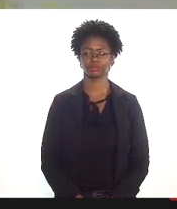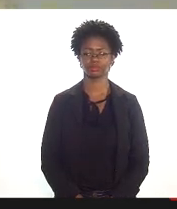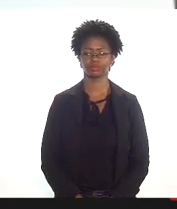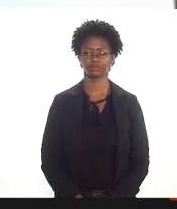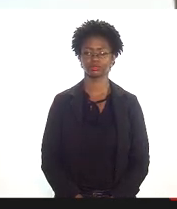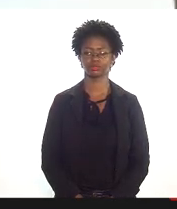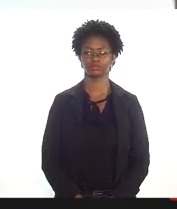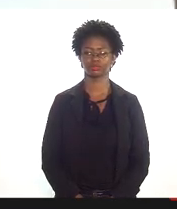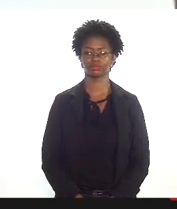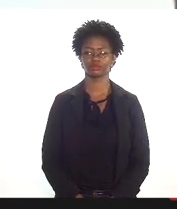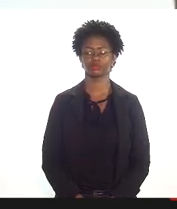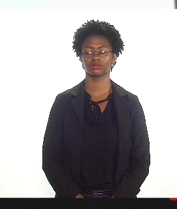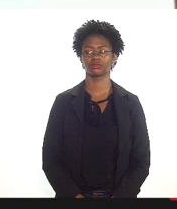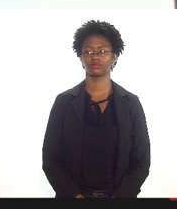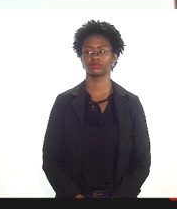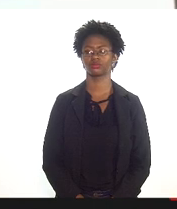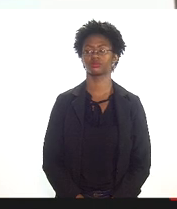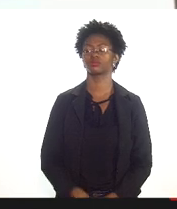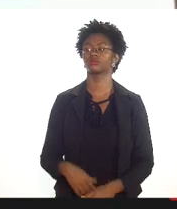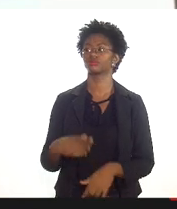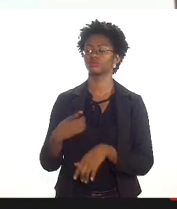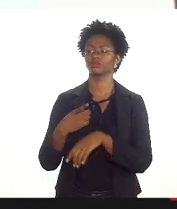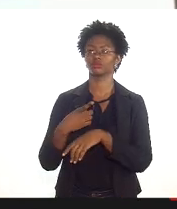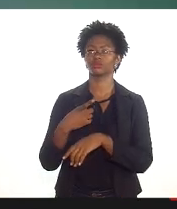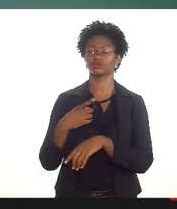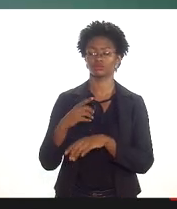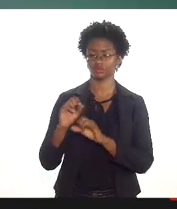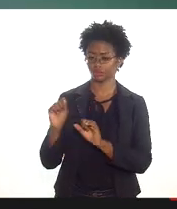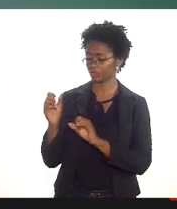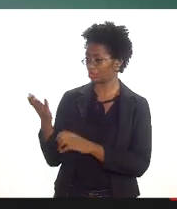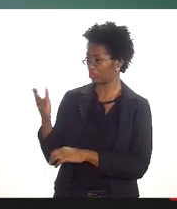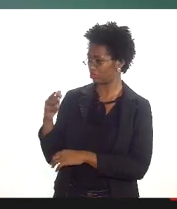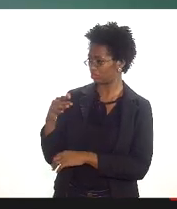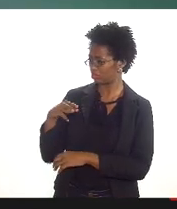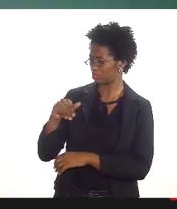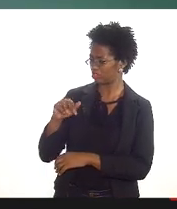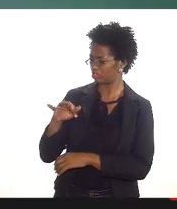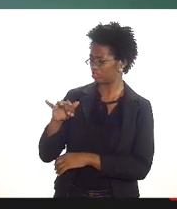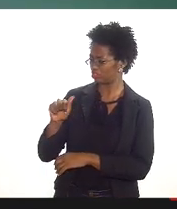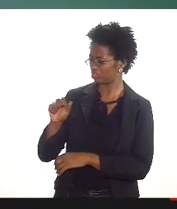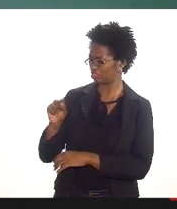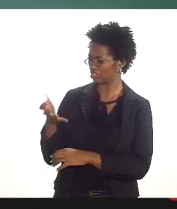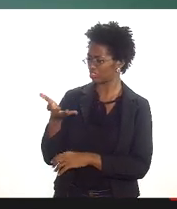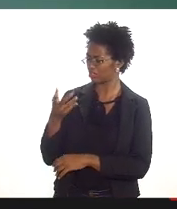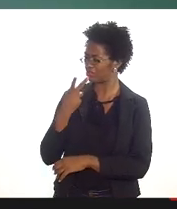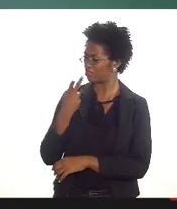Obrigado, doutora Karine. Doutor Flávio. Matias, você quer comentar?